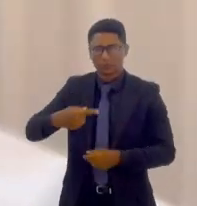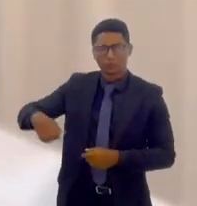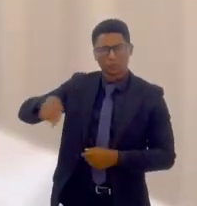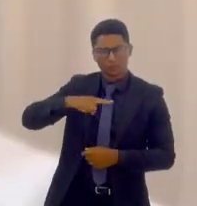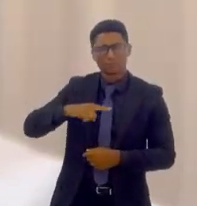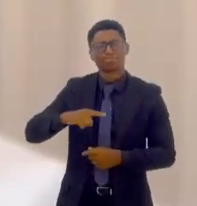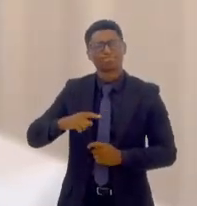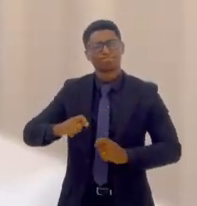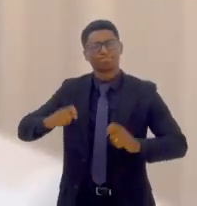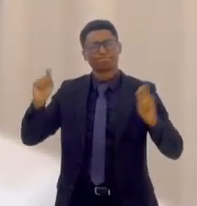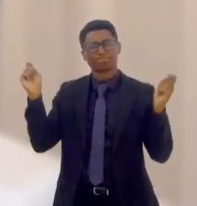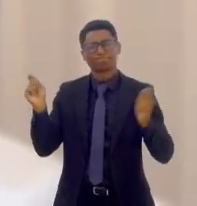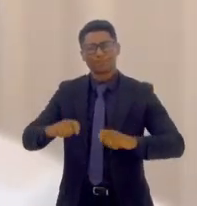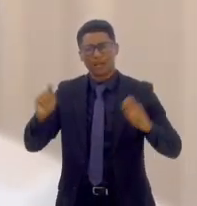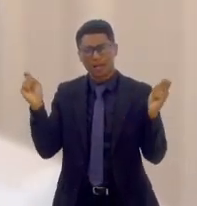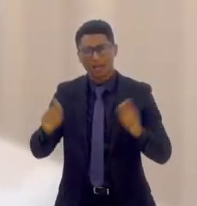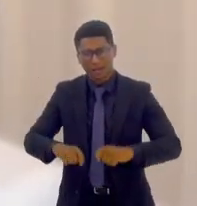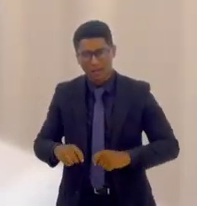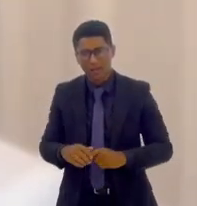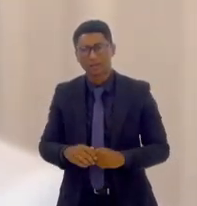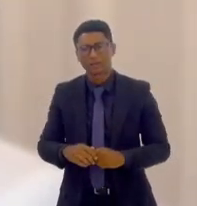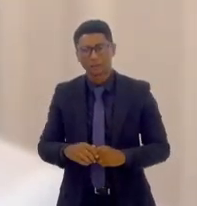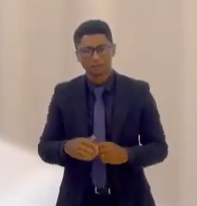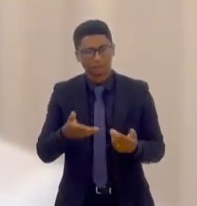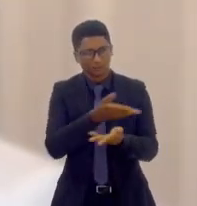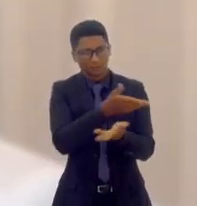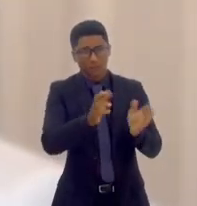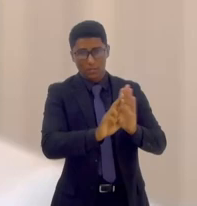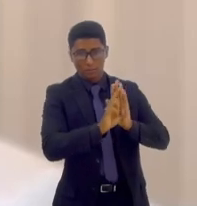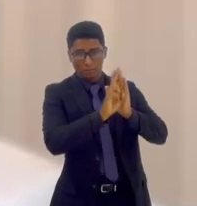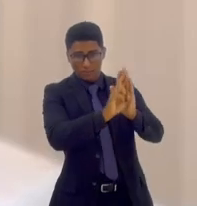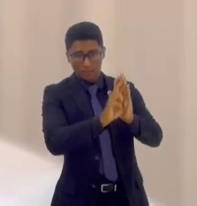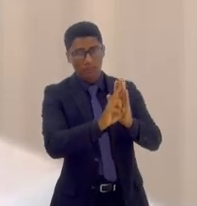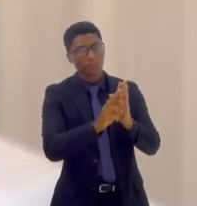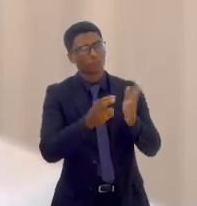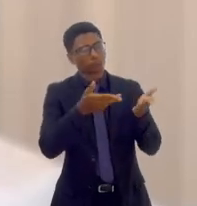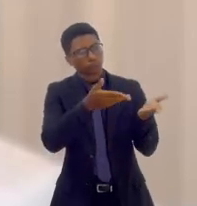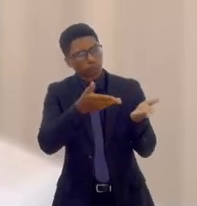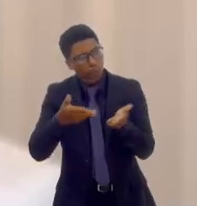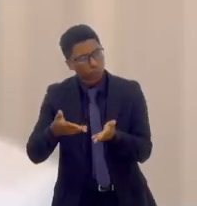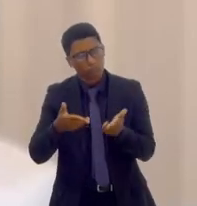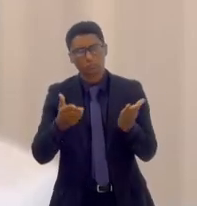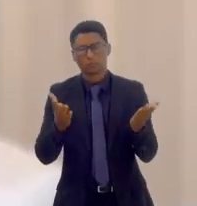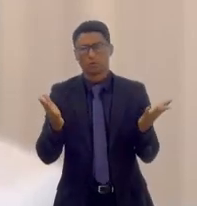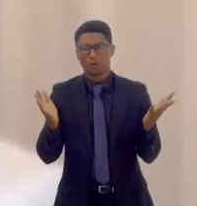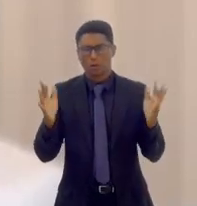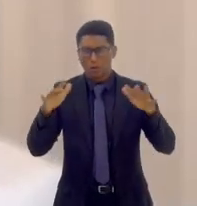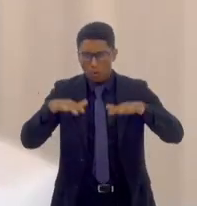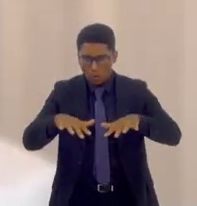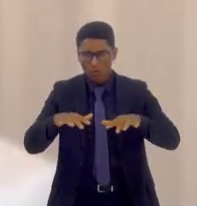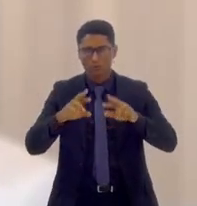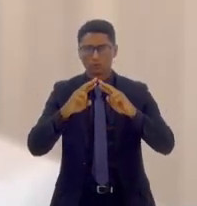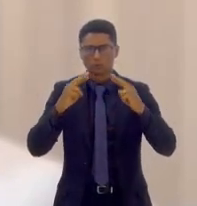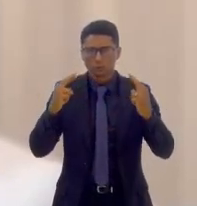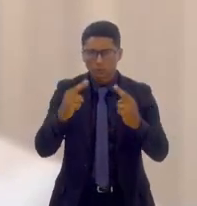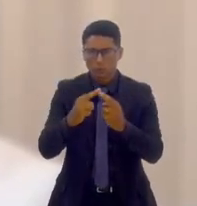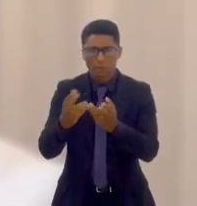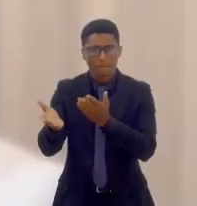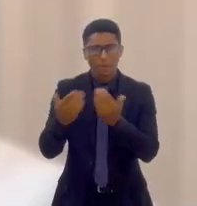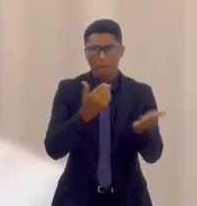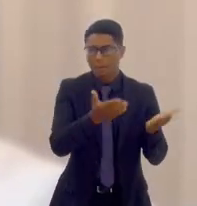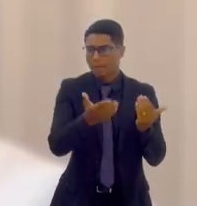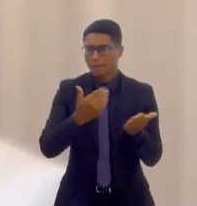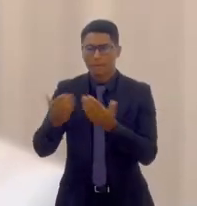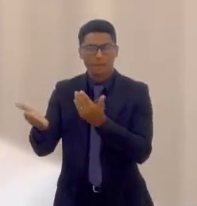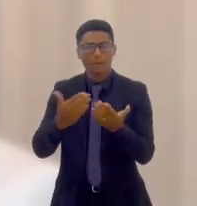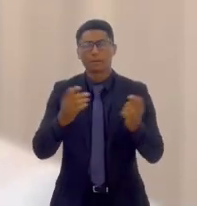tem total condição de receber representantes para discutir com os players importantes do